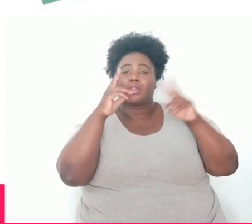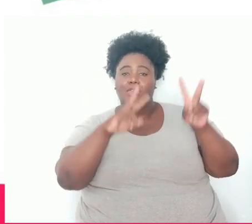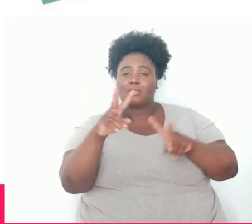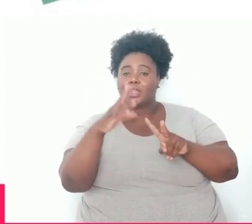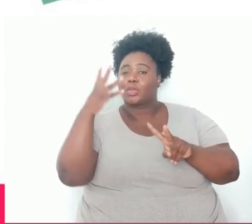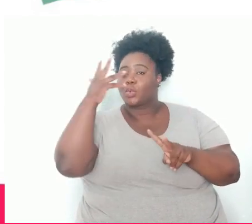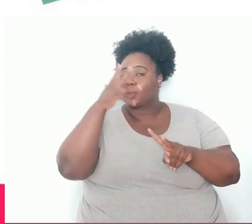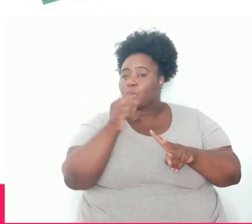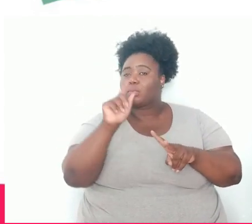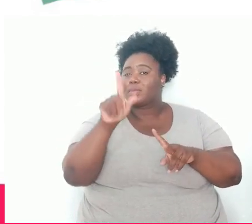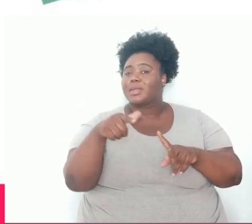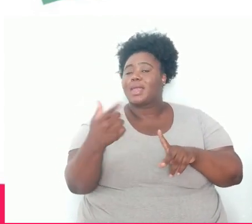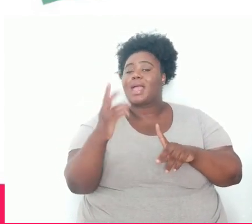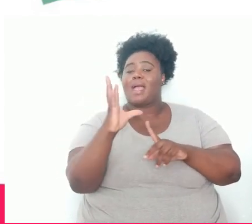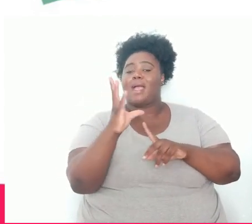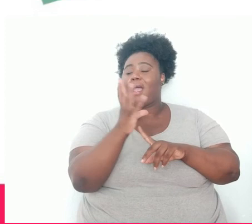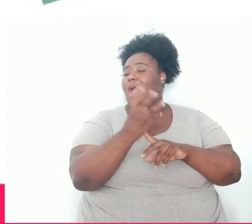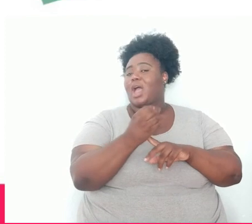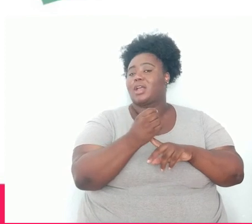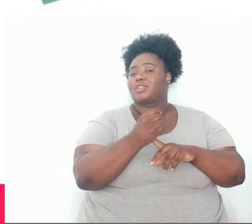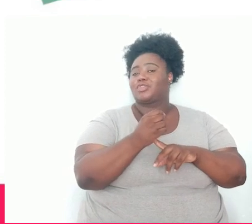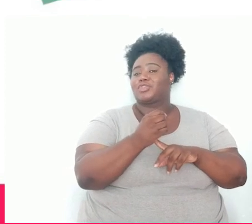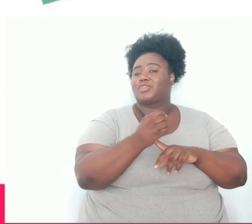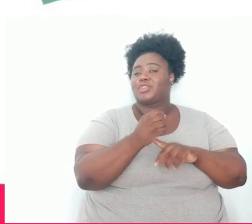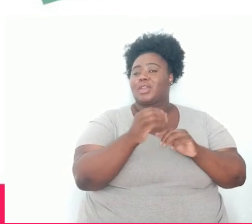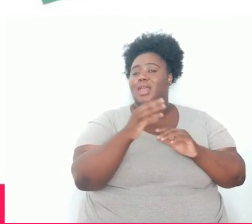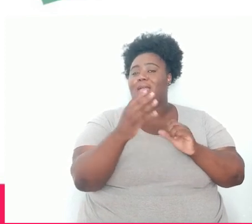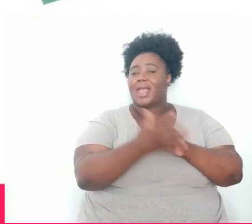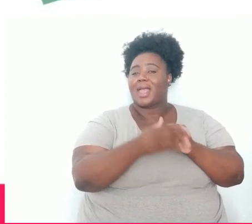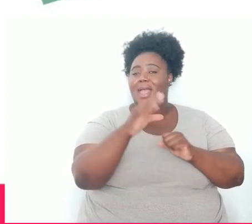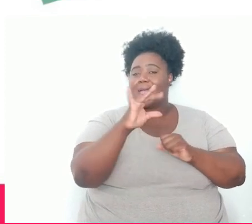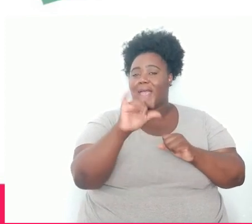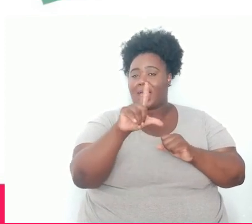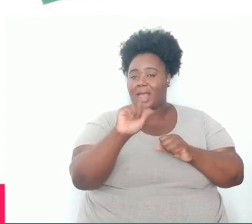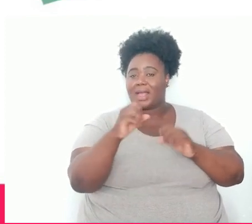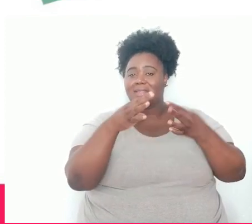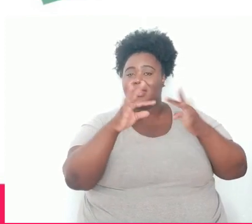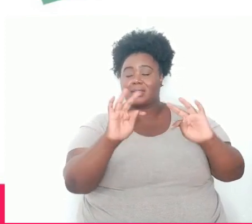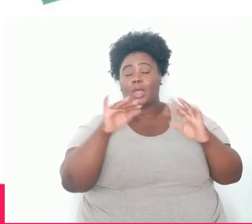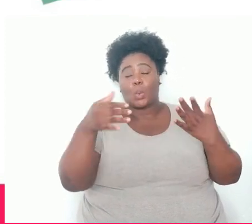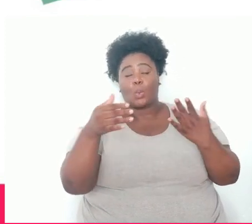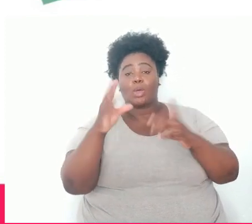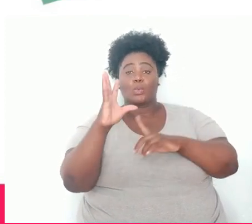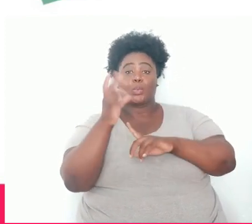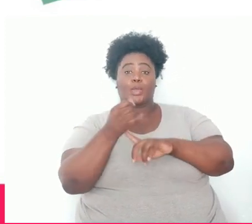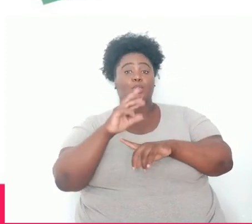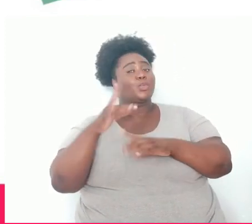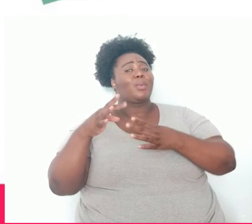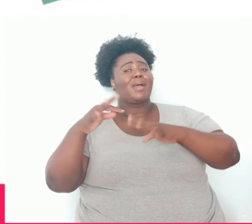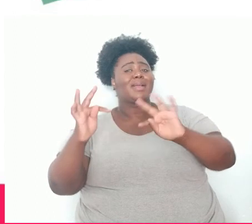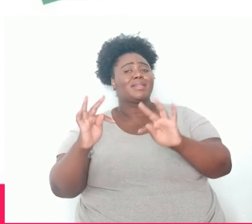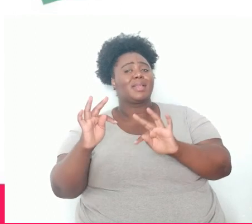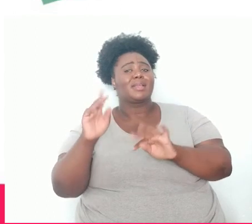com a visão do belo como arte clássica, como a arte da técnica. E aí, quando o artista ele não é esse